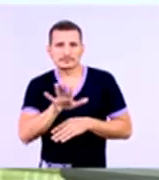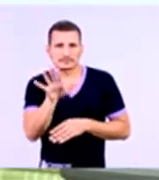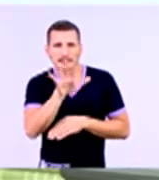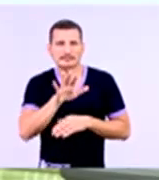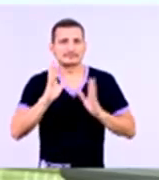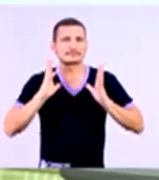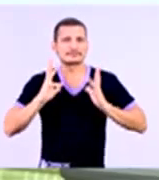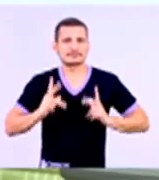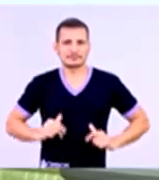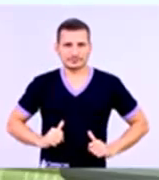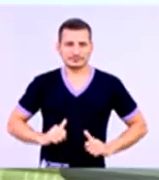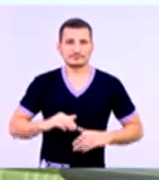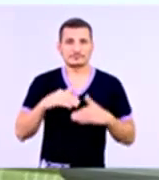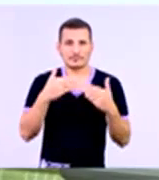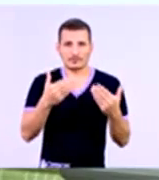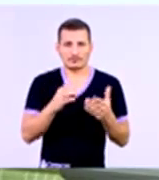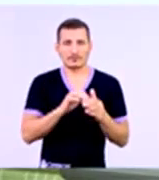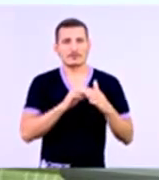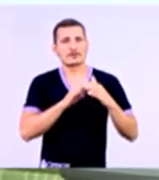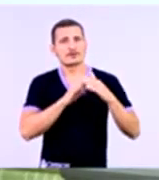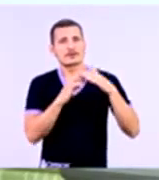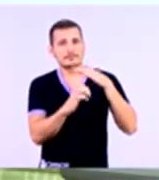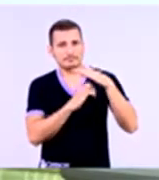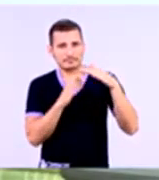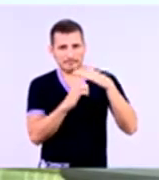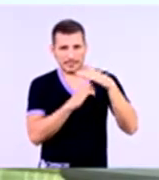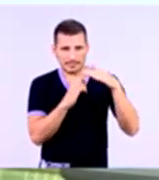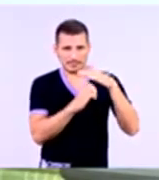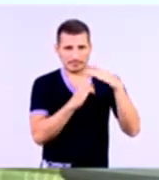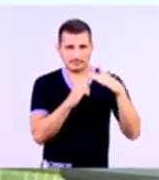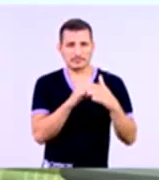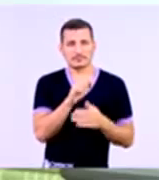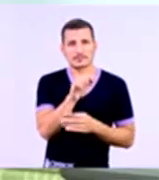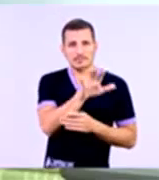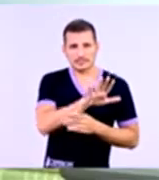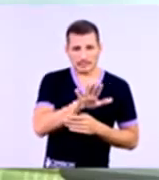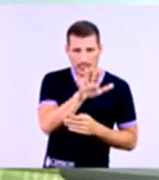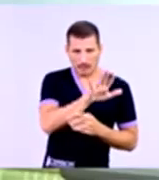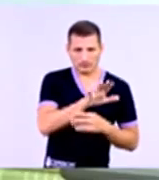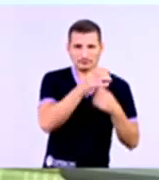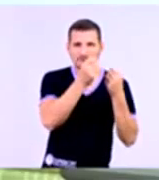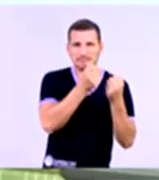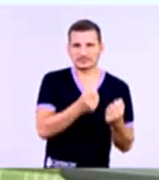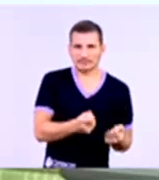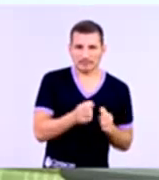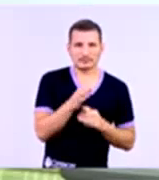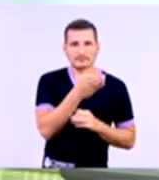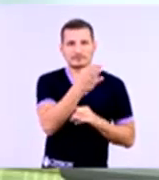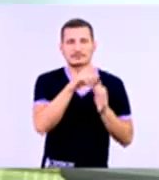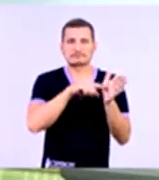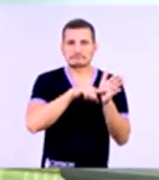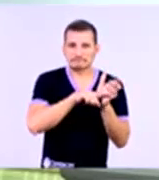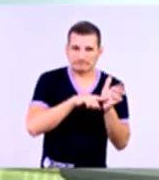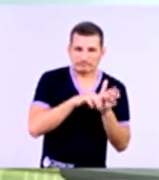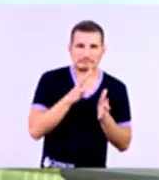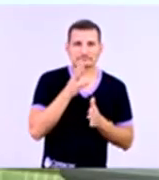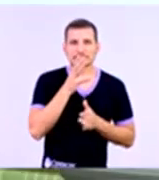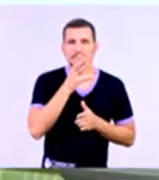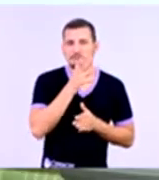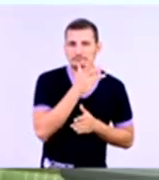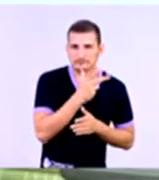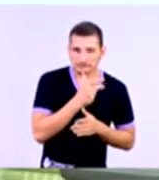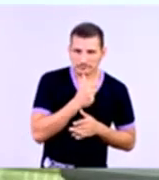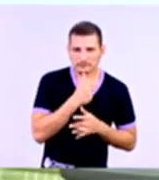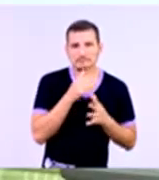Observem bem. Então, as grandes empresas saem de layouts pesados, de navegabilidades muito